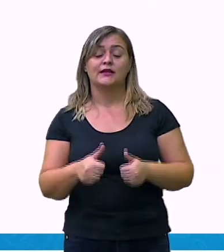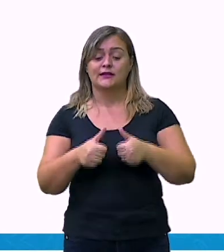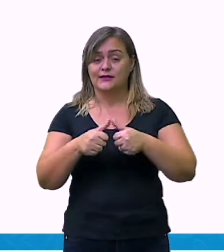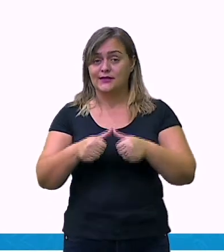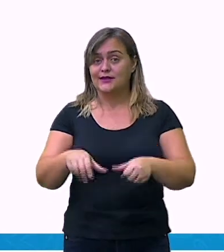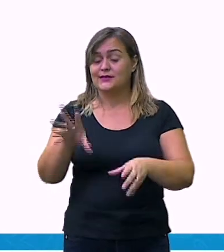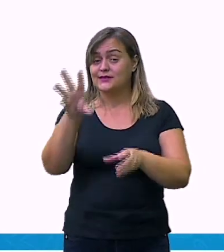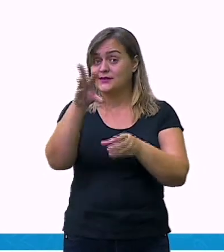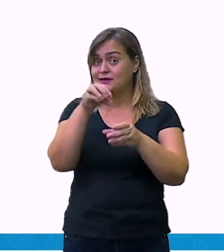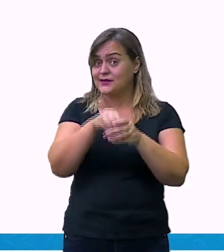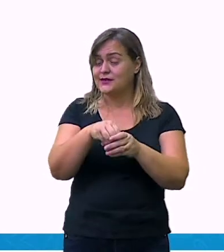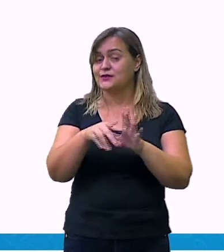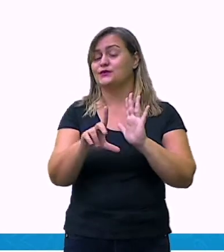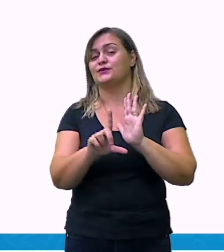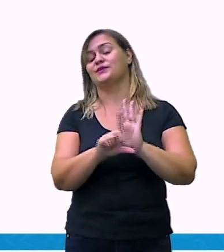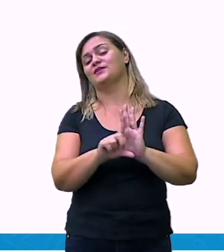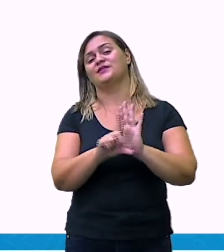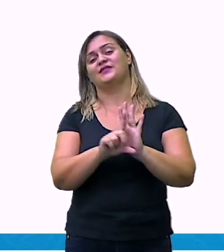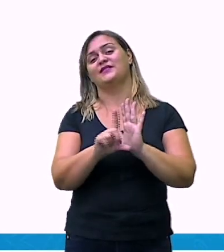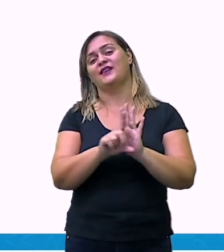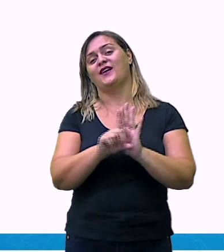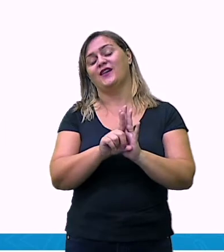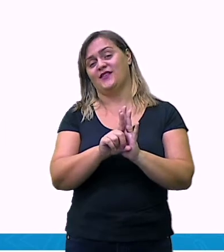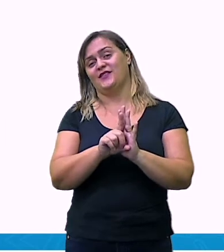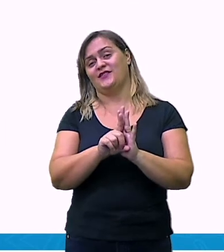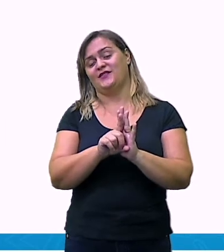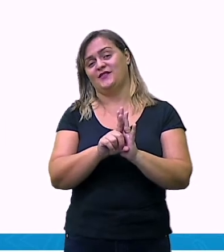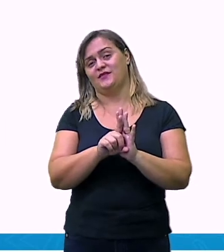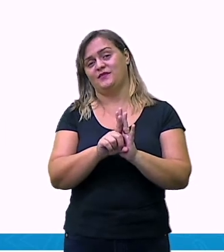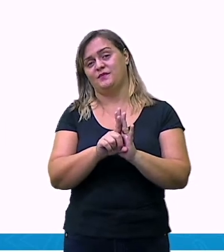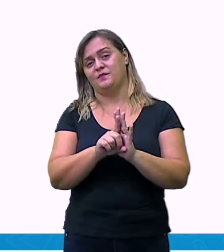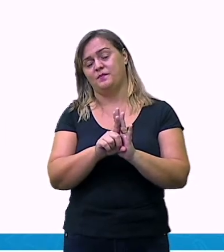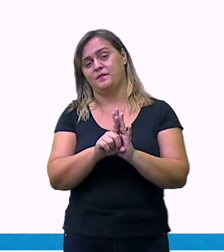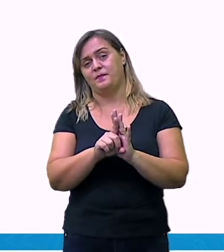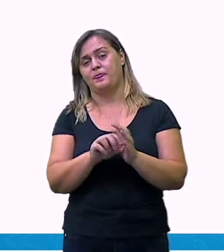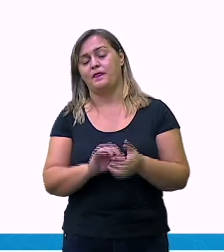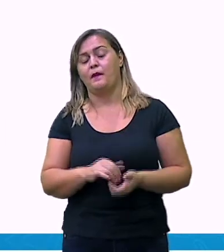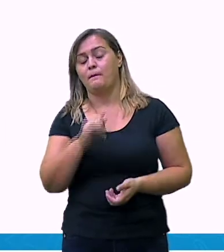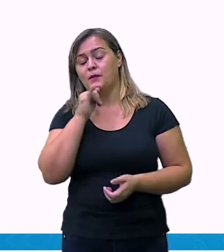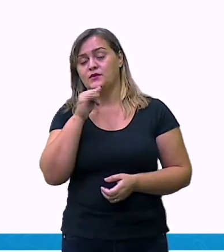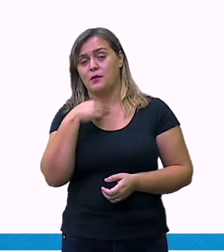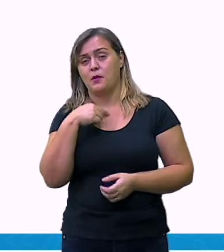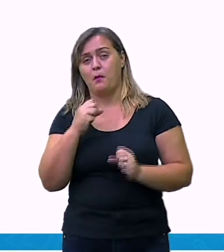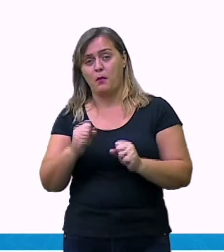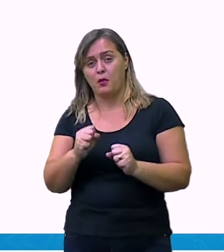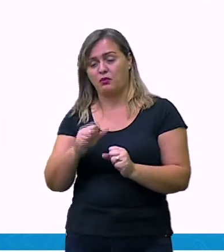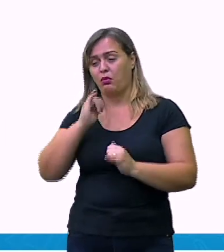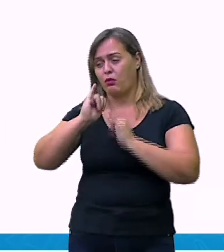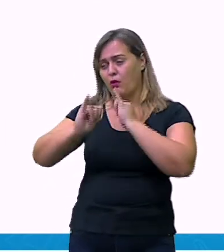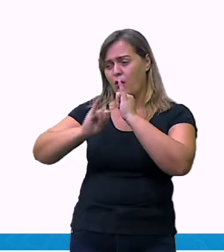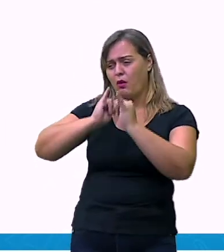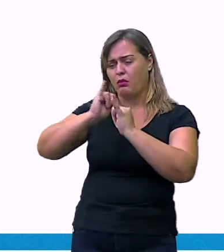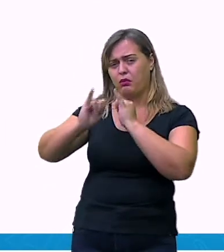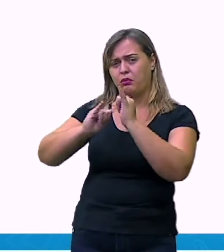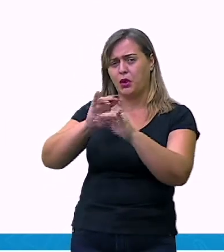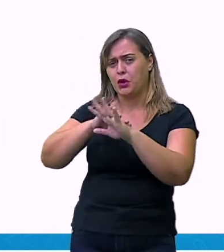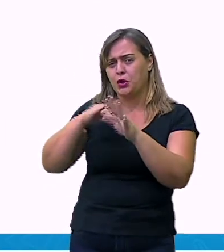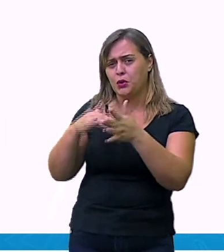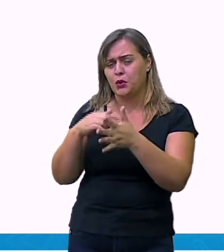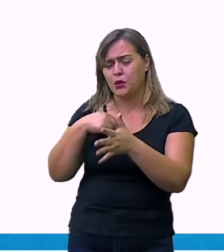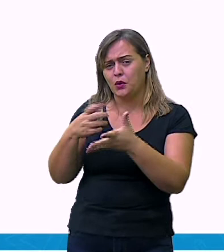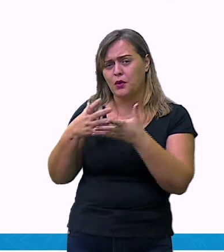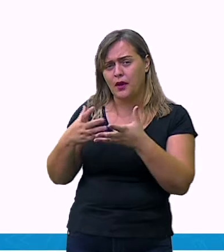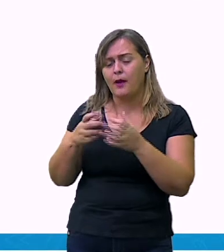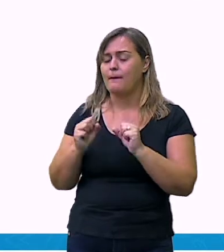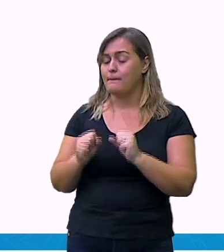duas questões aqui. Eu posso ser preso pelo que eu falo? Eu posso falar o que eu quiser? Eu posso, mas eu não posso perturbar